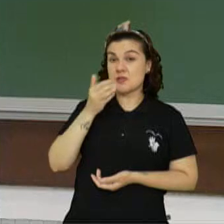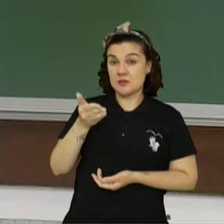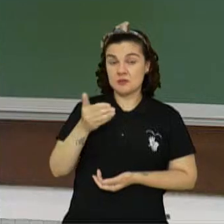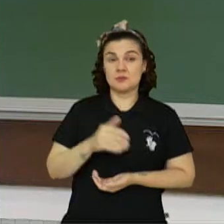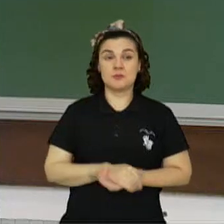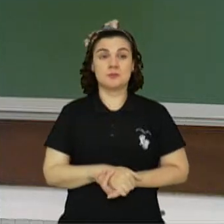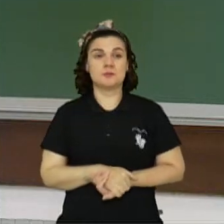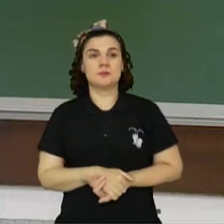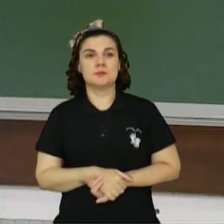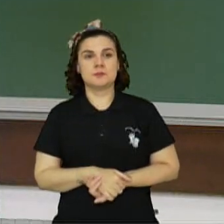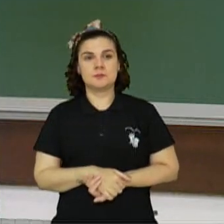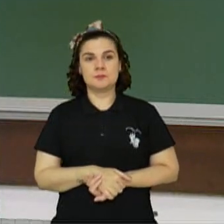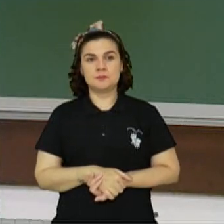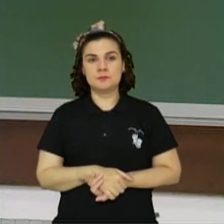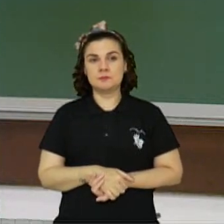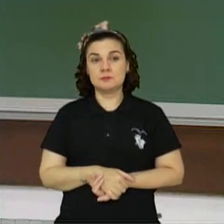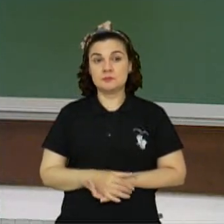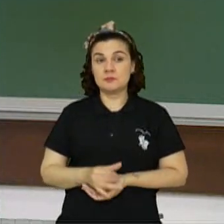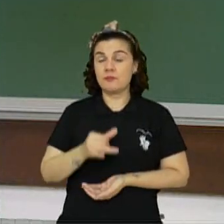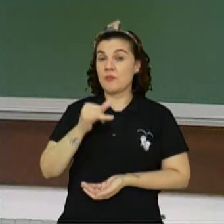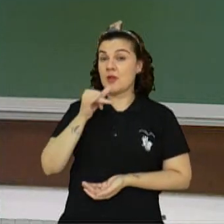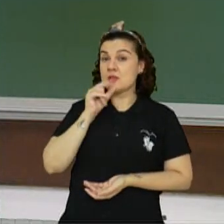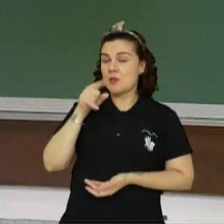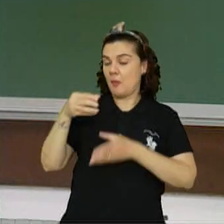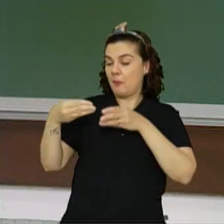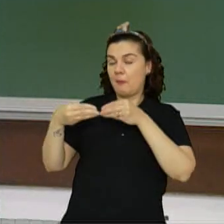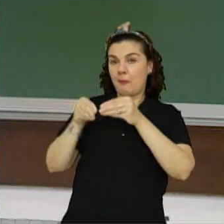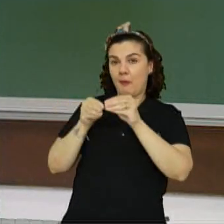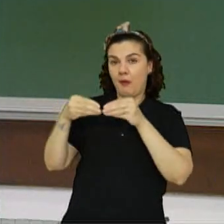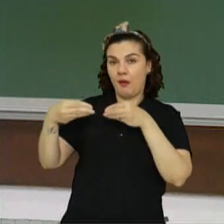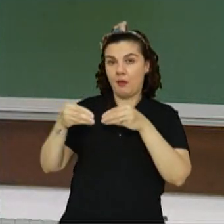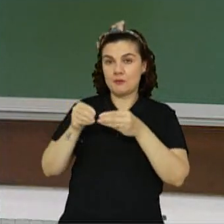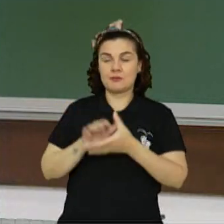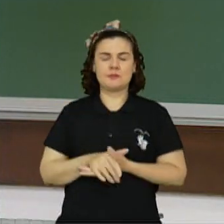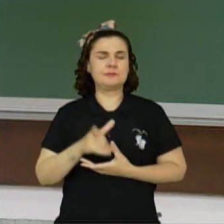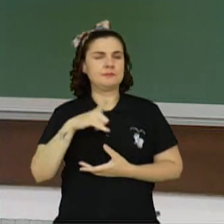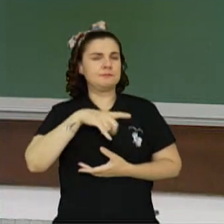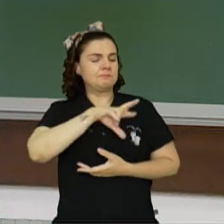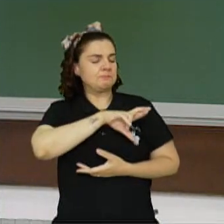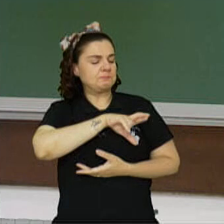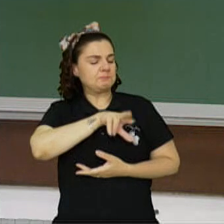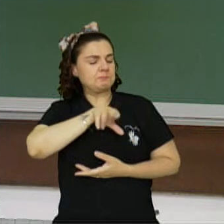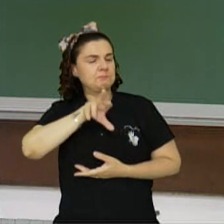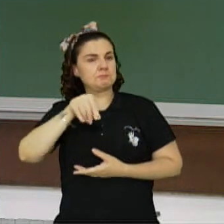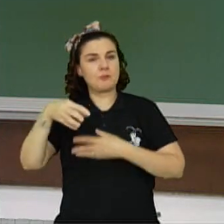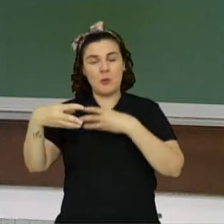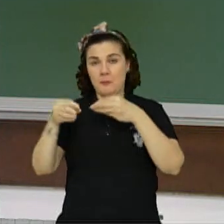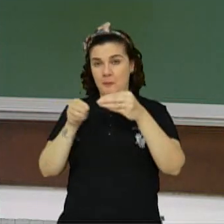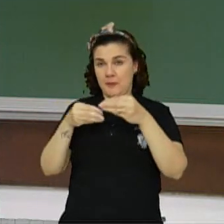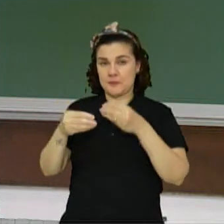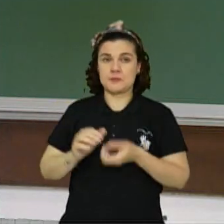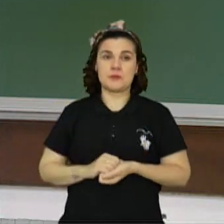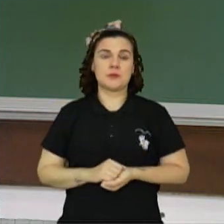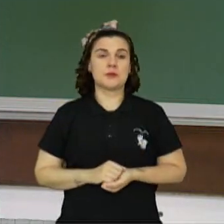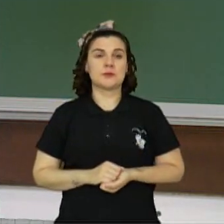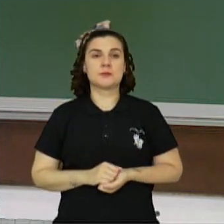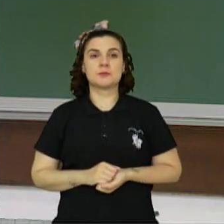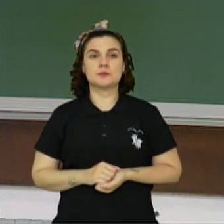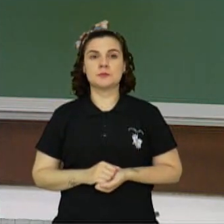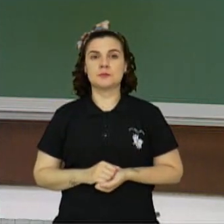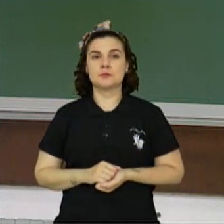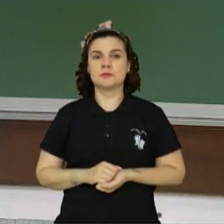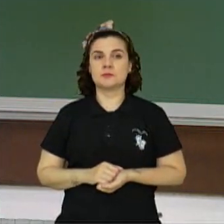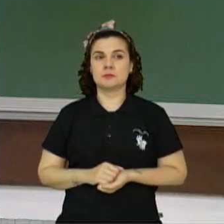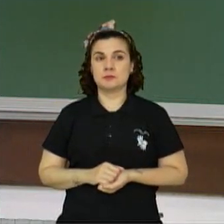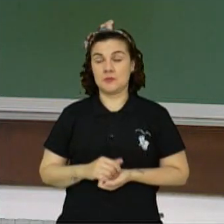pequeno exemplo. O exemplo, por exemplo, dos plásticos. Nós temos vários tipos de plásticos, vários. Só